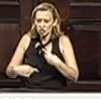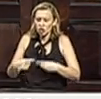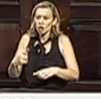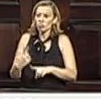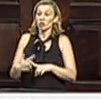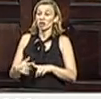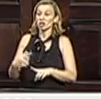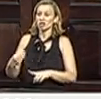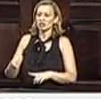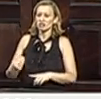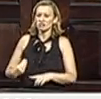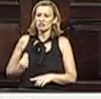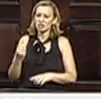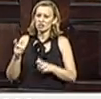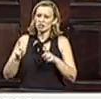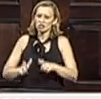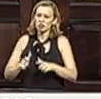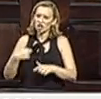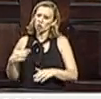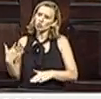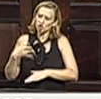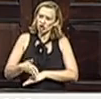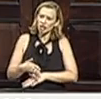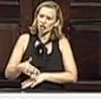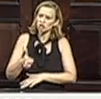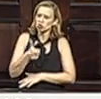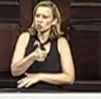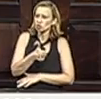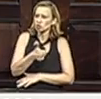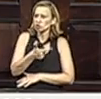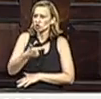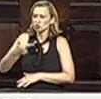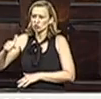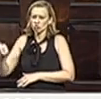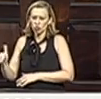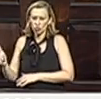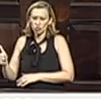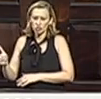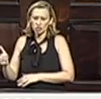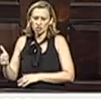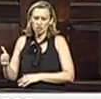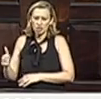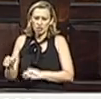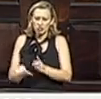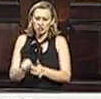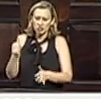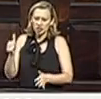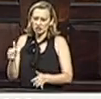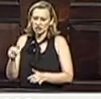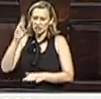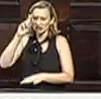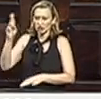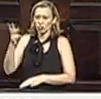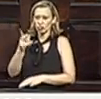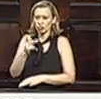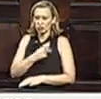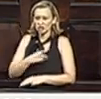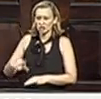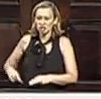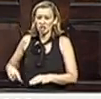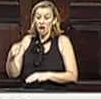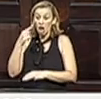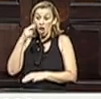aqui, em 2011, pela primeira vez, senhor presidente, eu vi